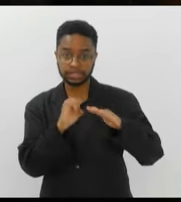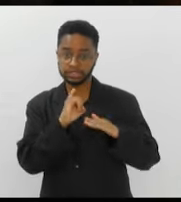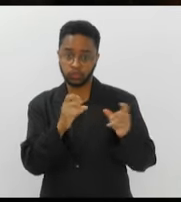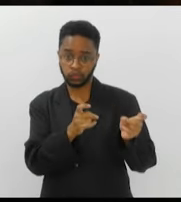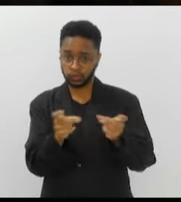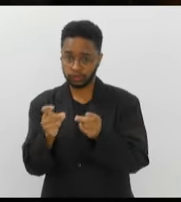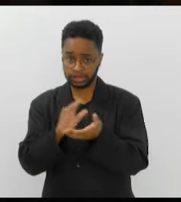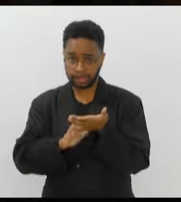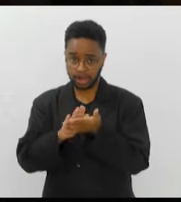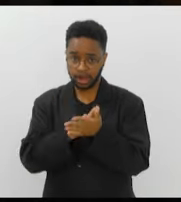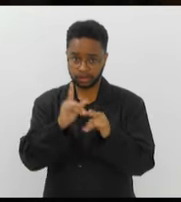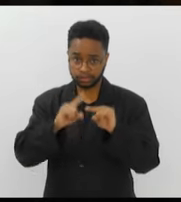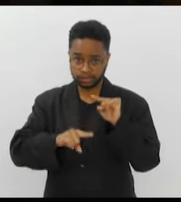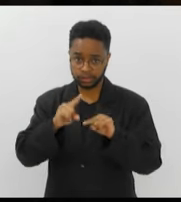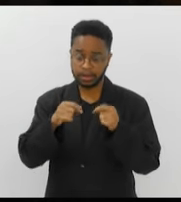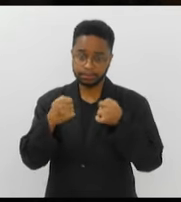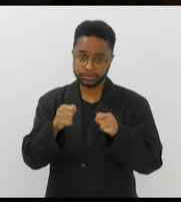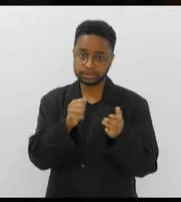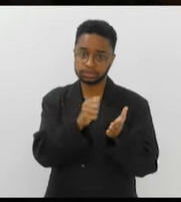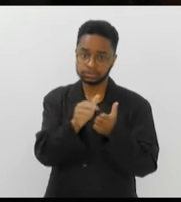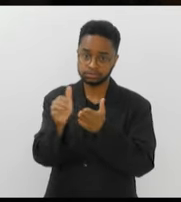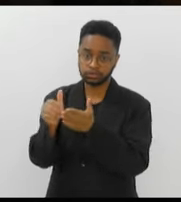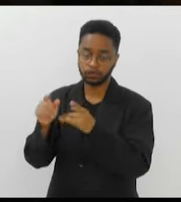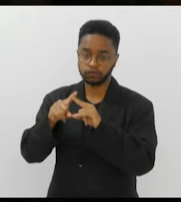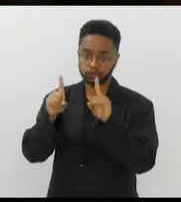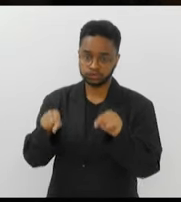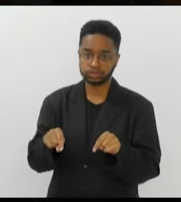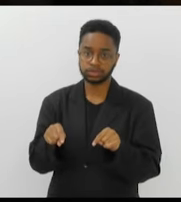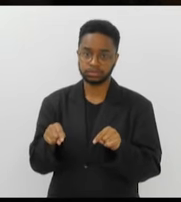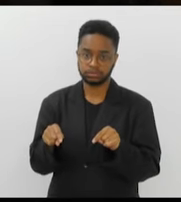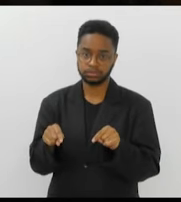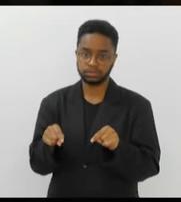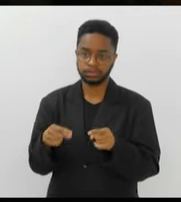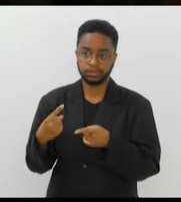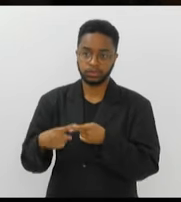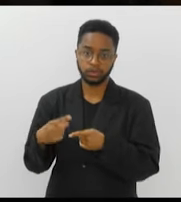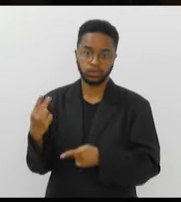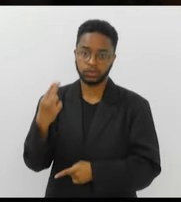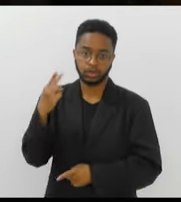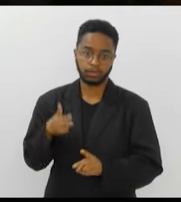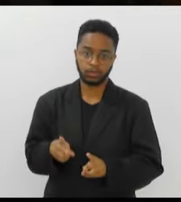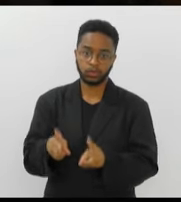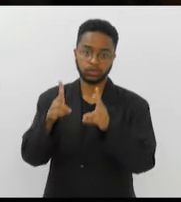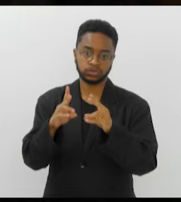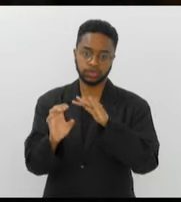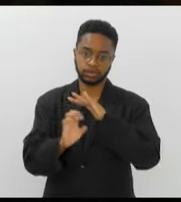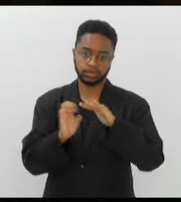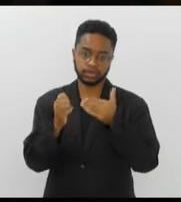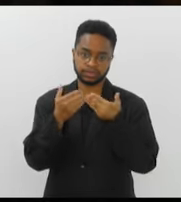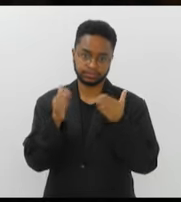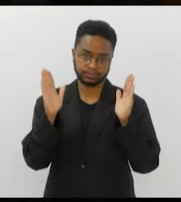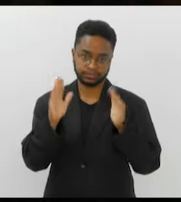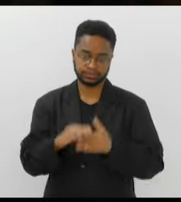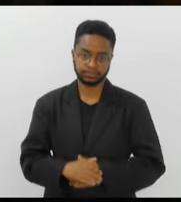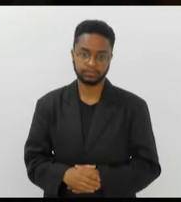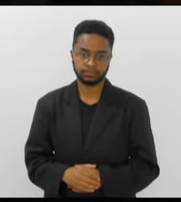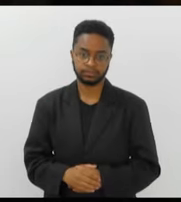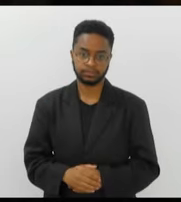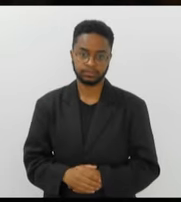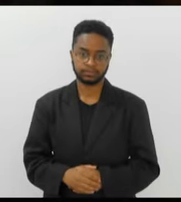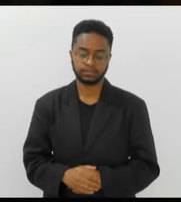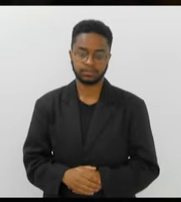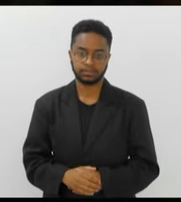produto, você vai ter que mandar embora seus funcionários e não tem como manter a sua empresa aberta. Então, a